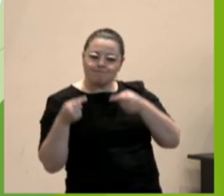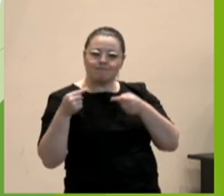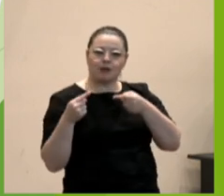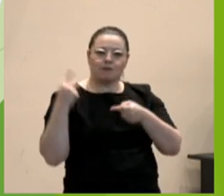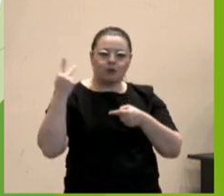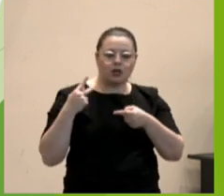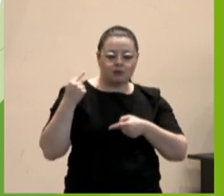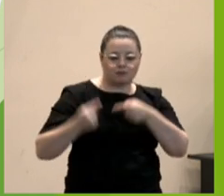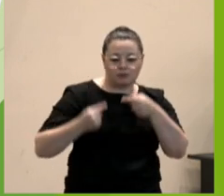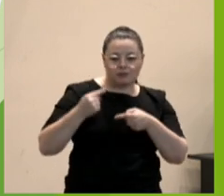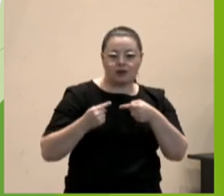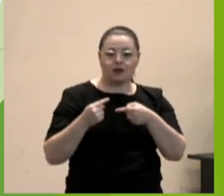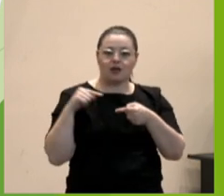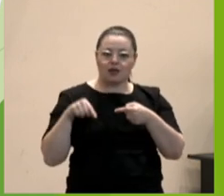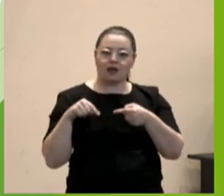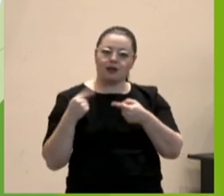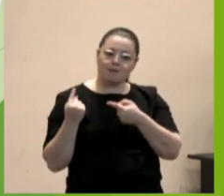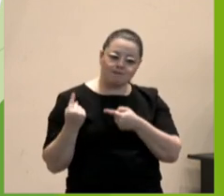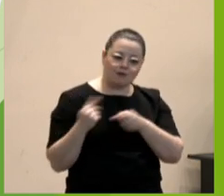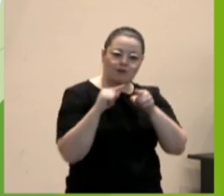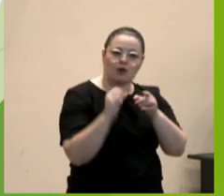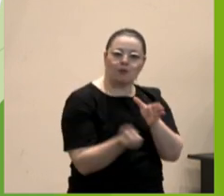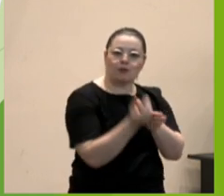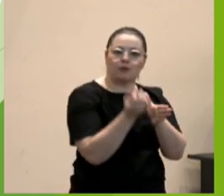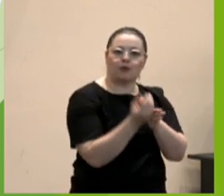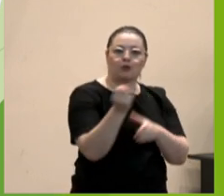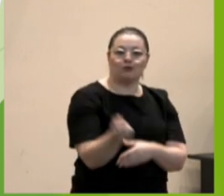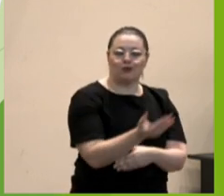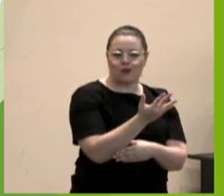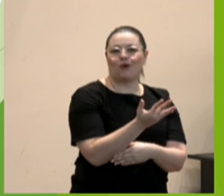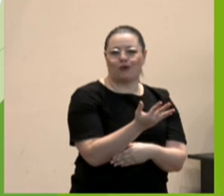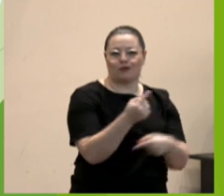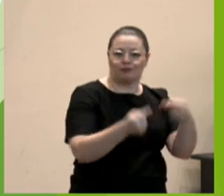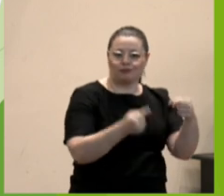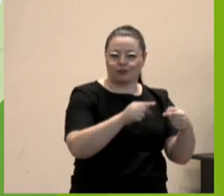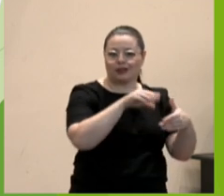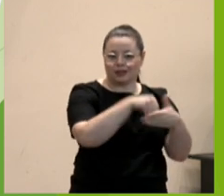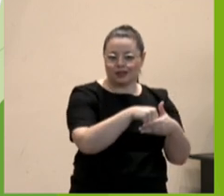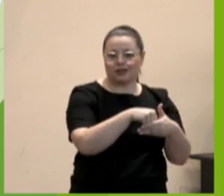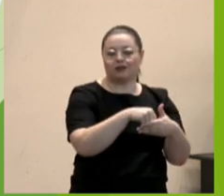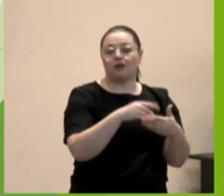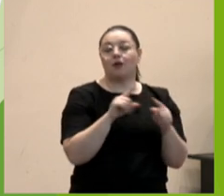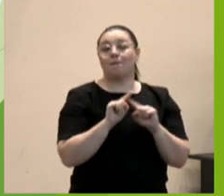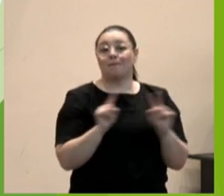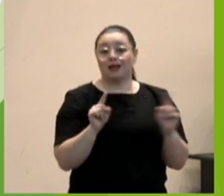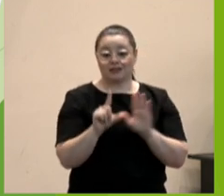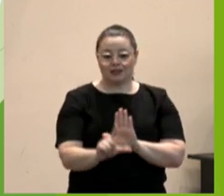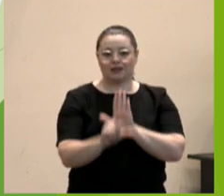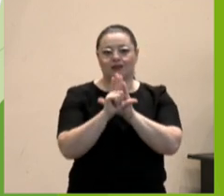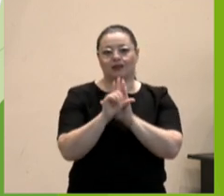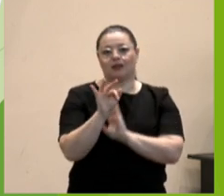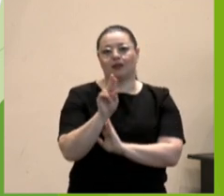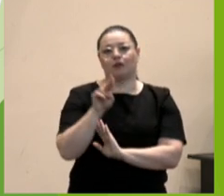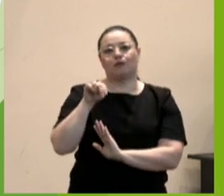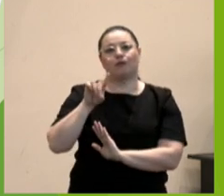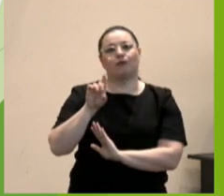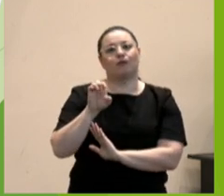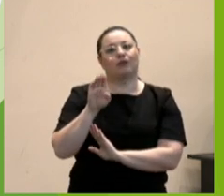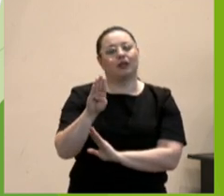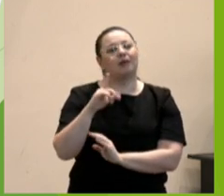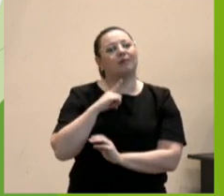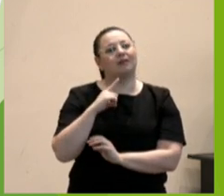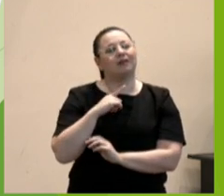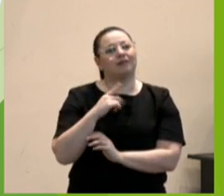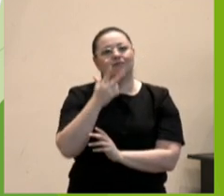políticas educacionais. A lei do Fundeb tem trazido, ela tem sido indutora de novas compreensões de